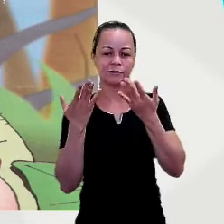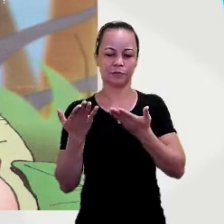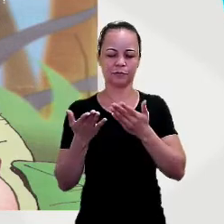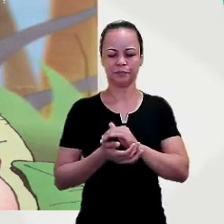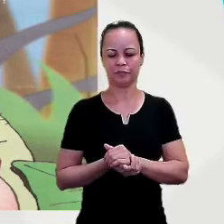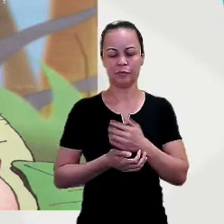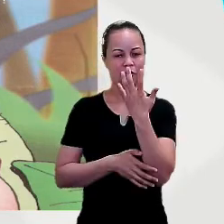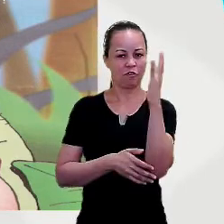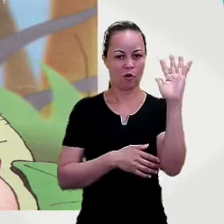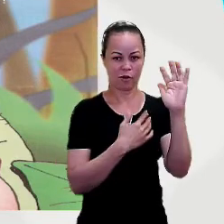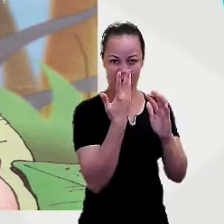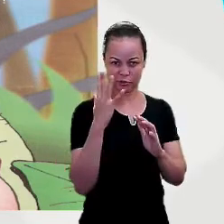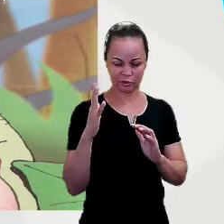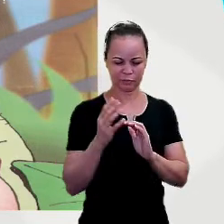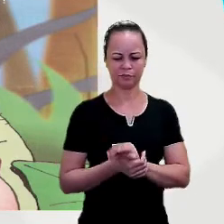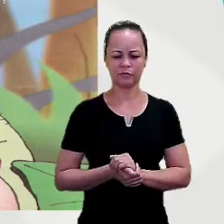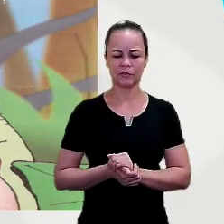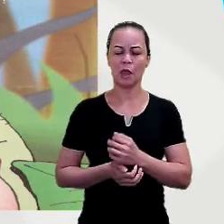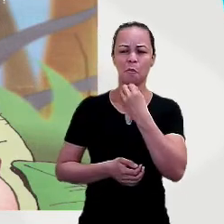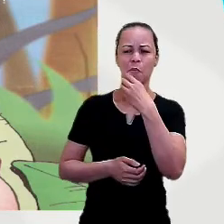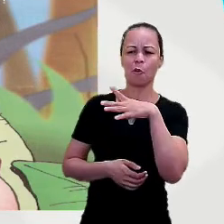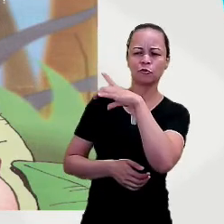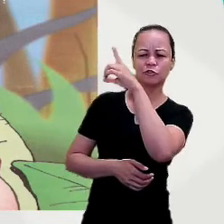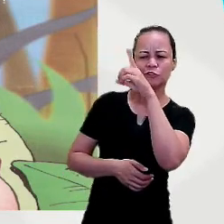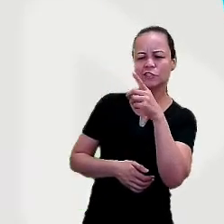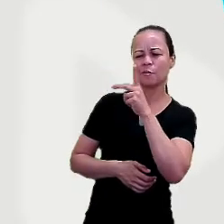dia, professor! Como vai o senhor?